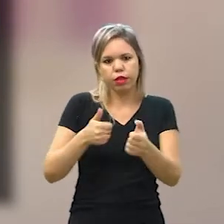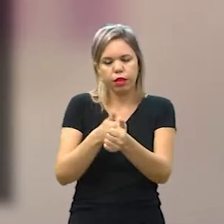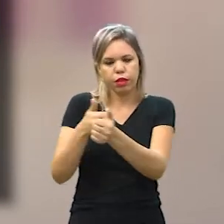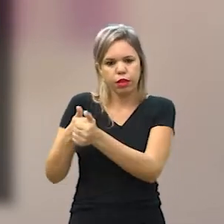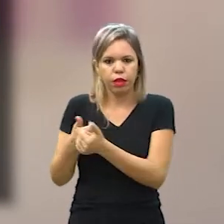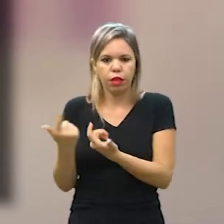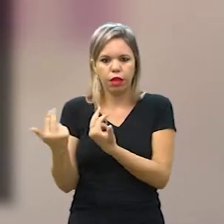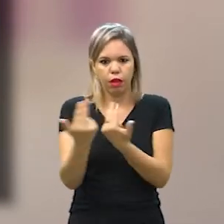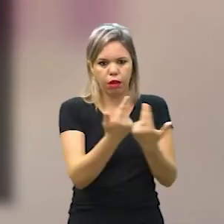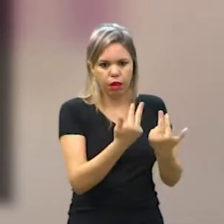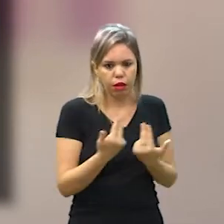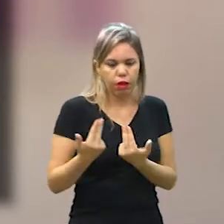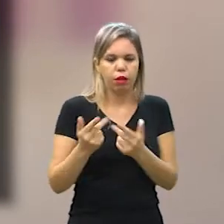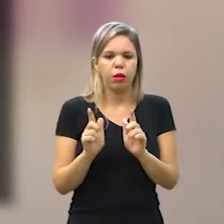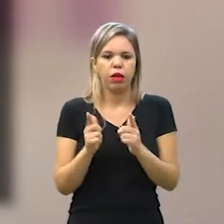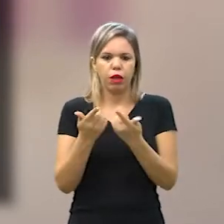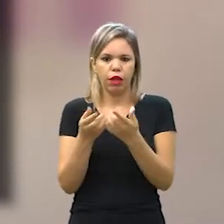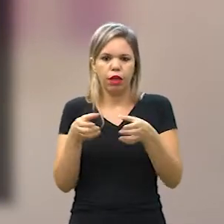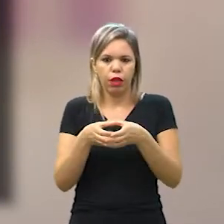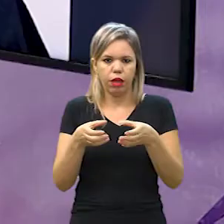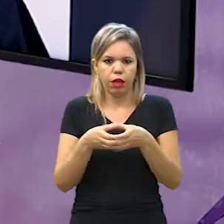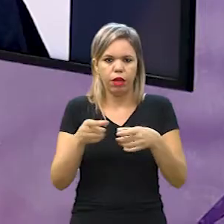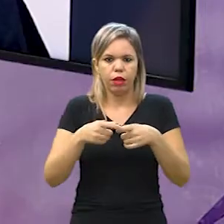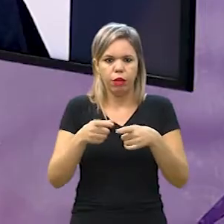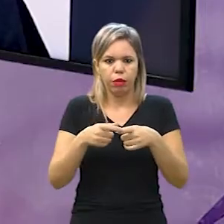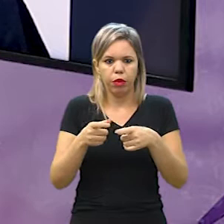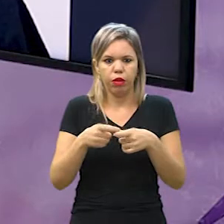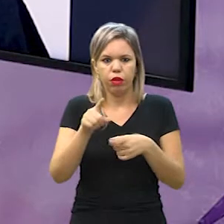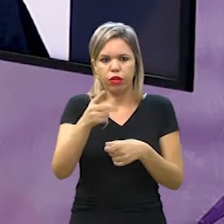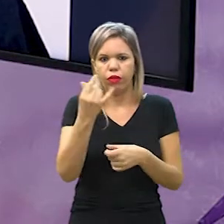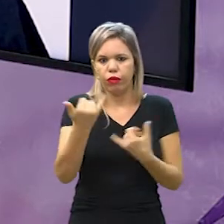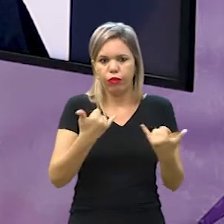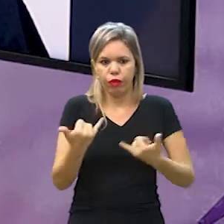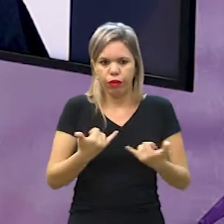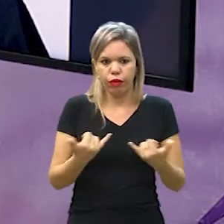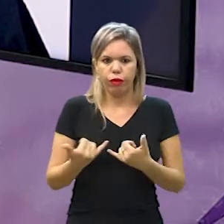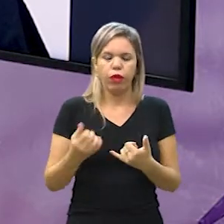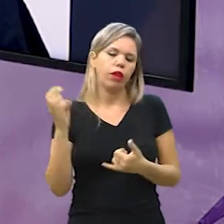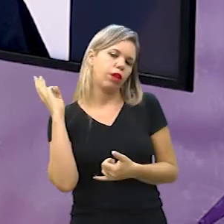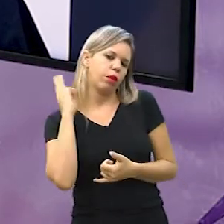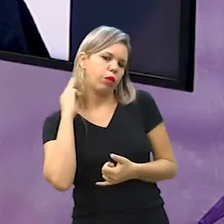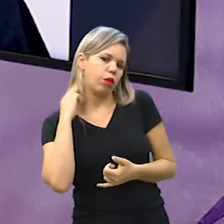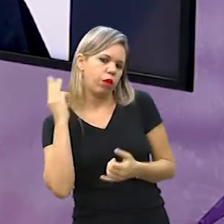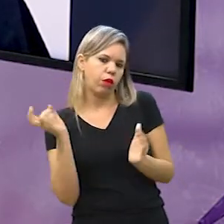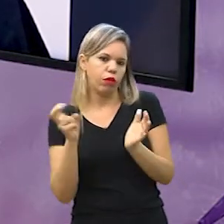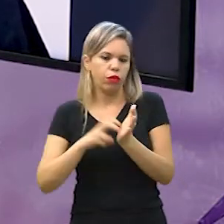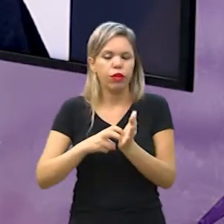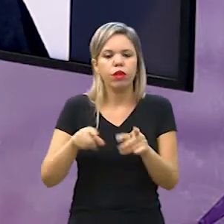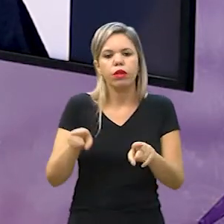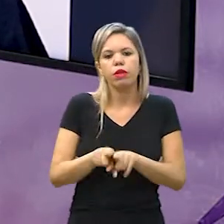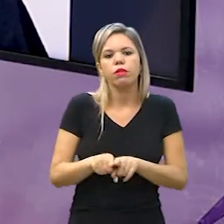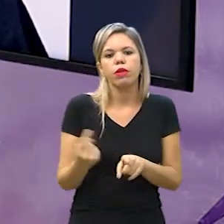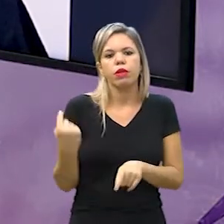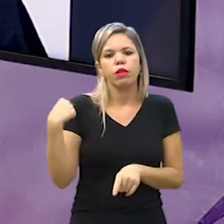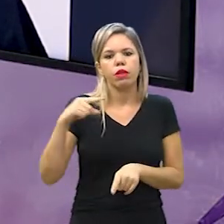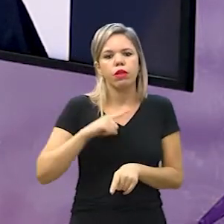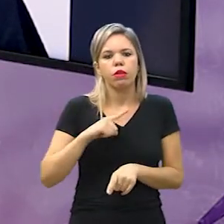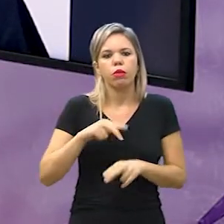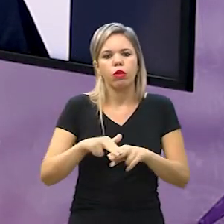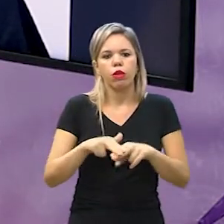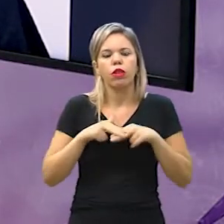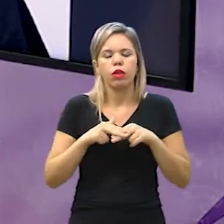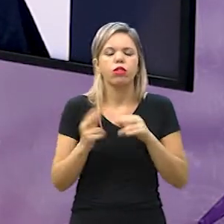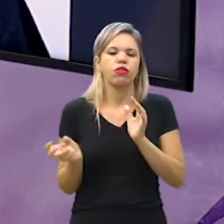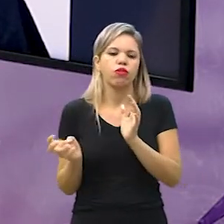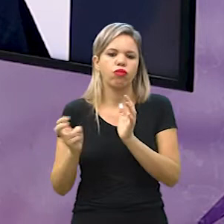estão em volta e é mesmo até a equipe médica. E, doutora, a senhora disse aí, né? Meningite viral, bacteriana e também tem aquela